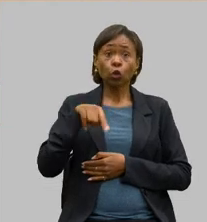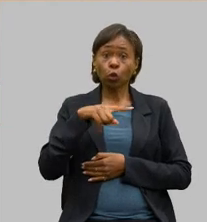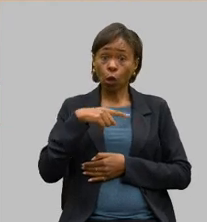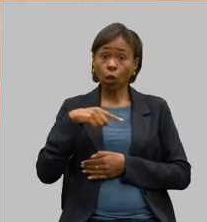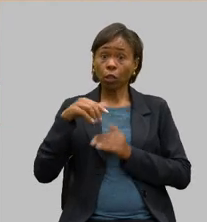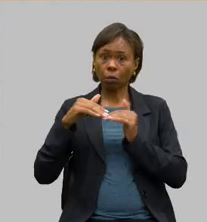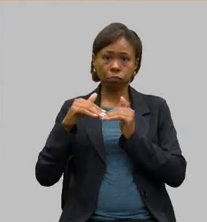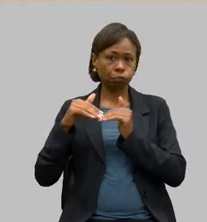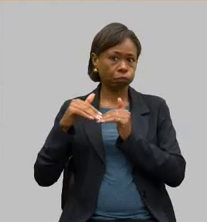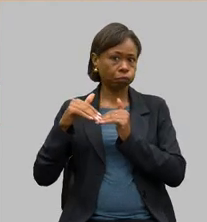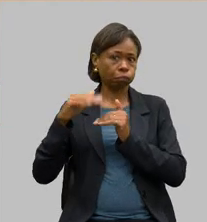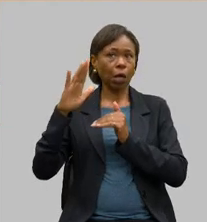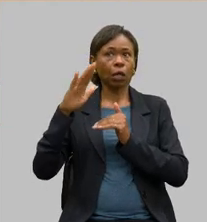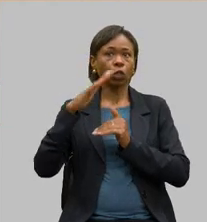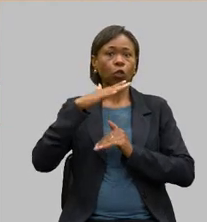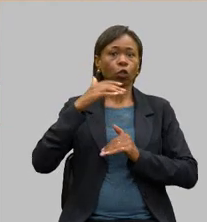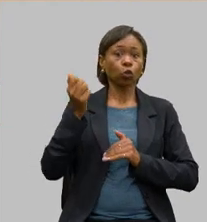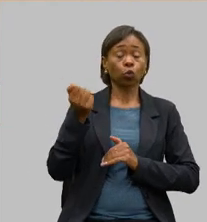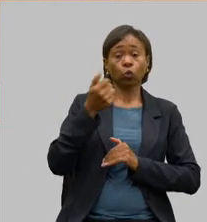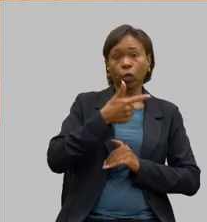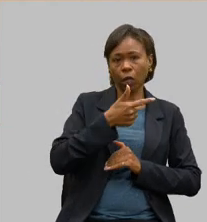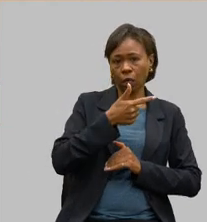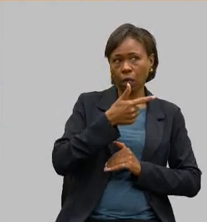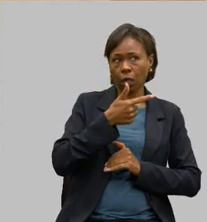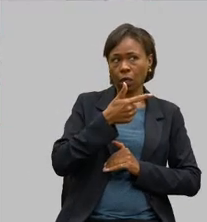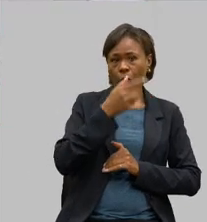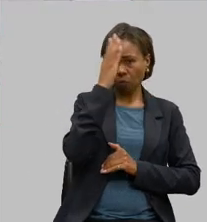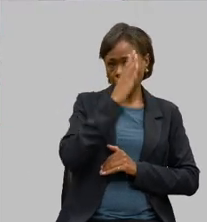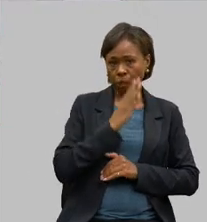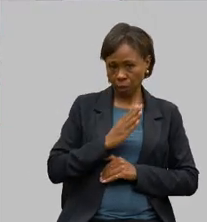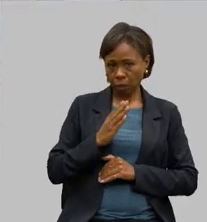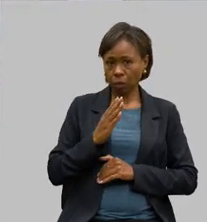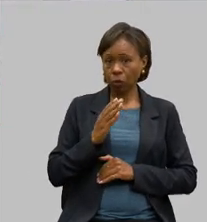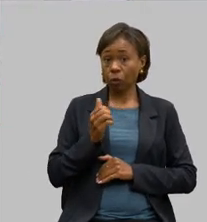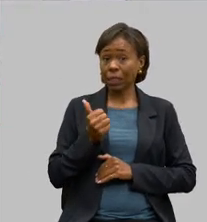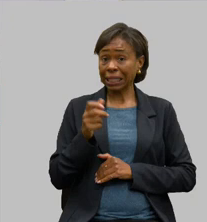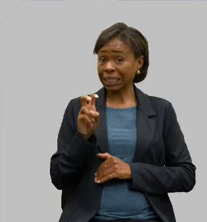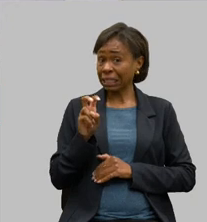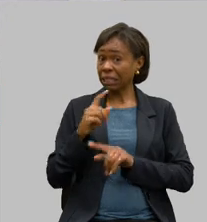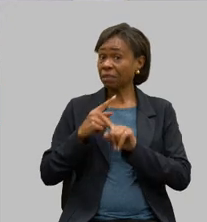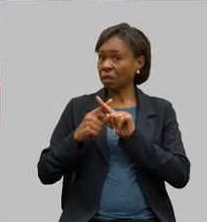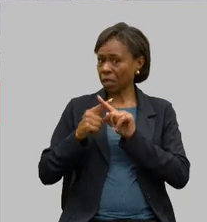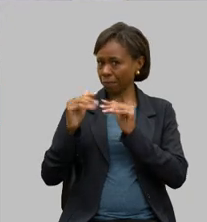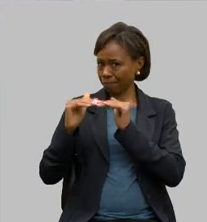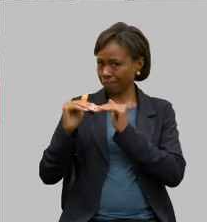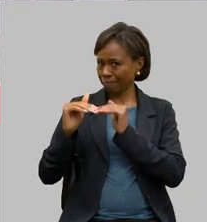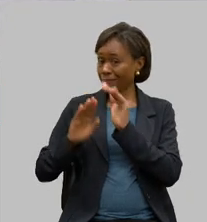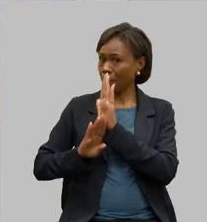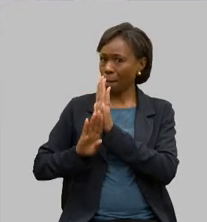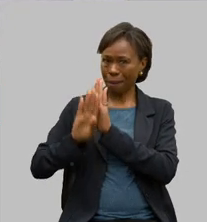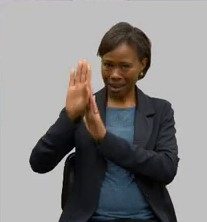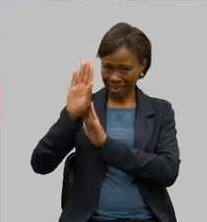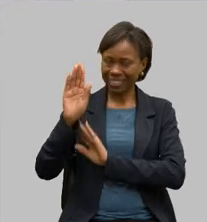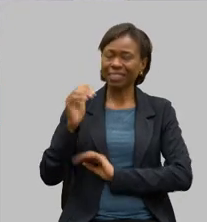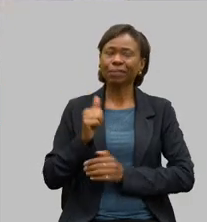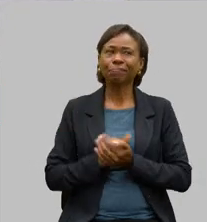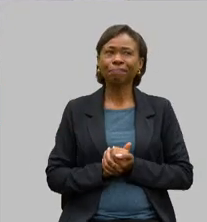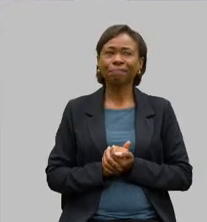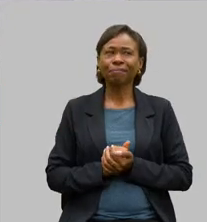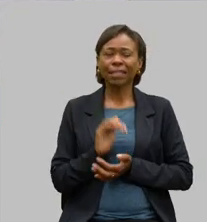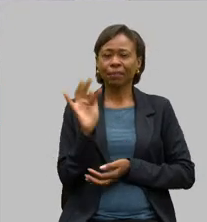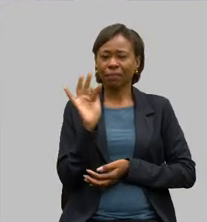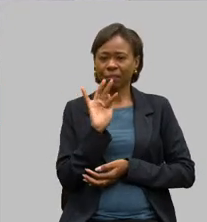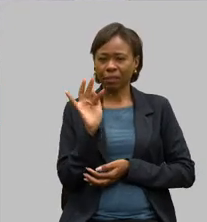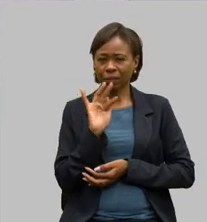aí 100% 15 vezes a média Nacional eh nós tivemos um fevereiro